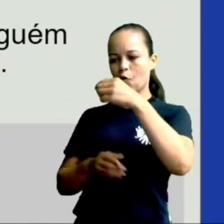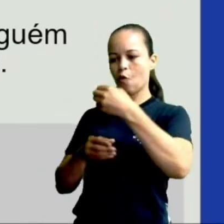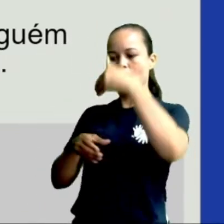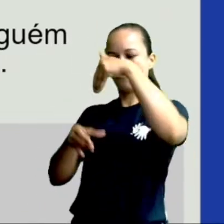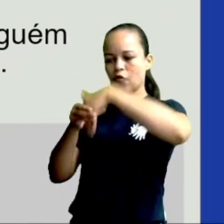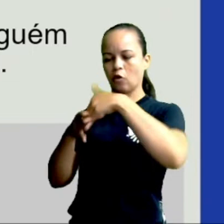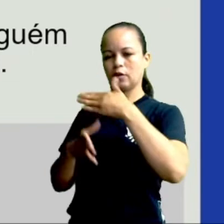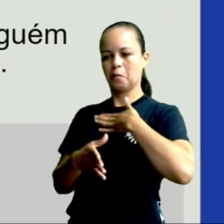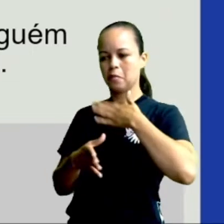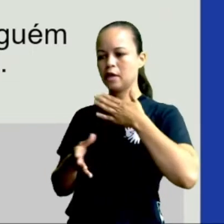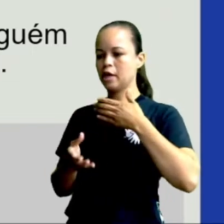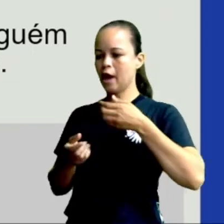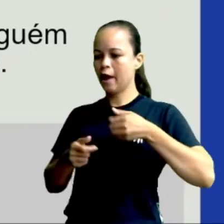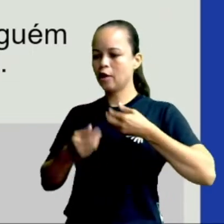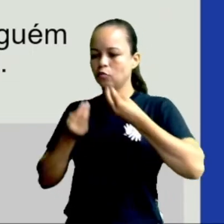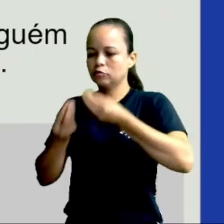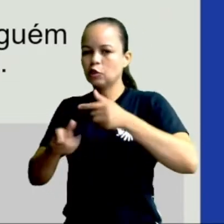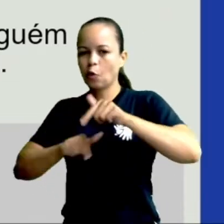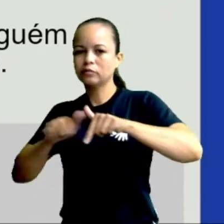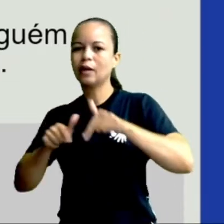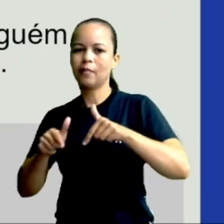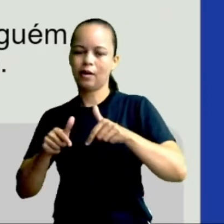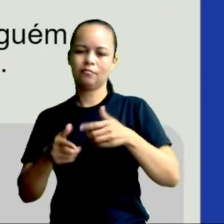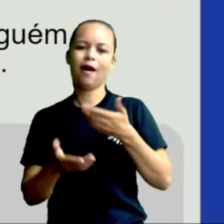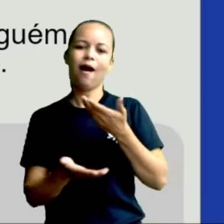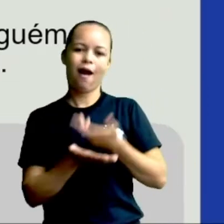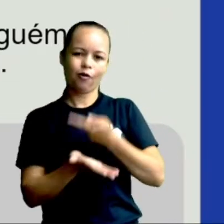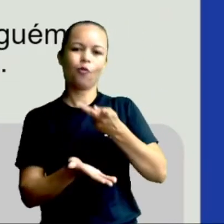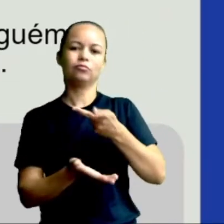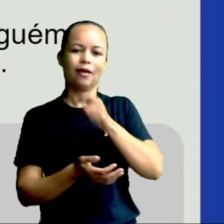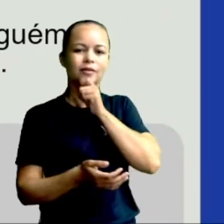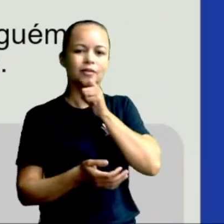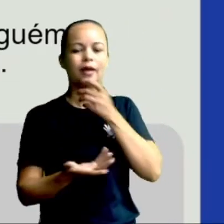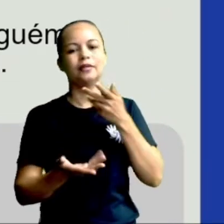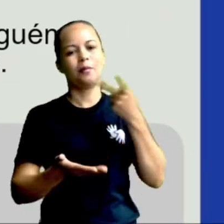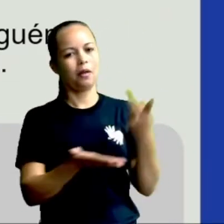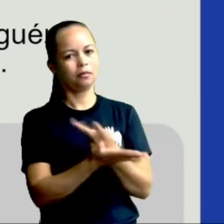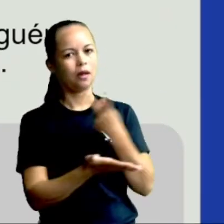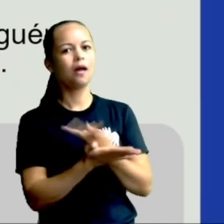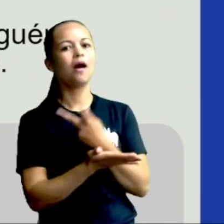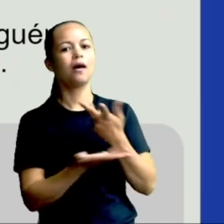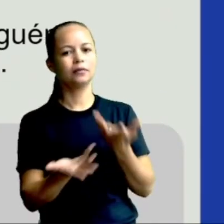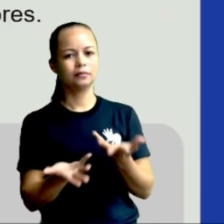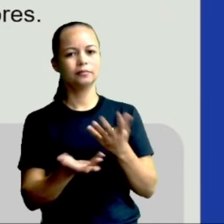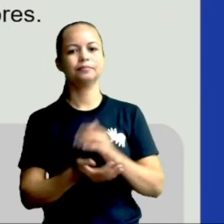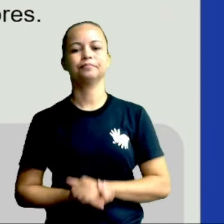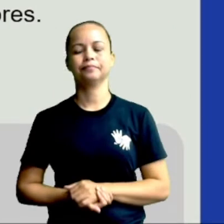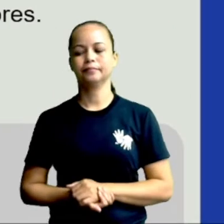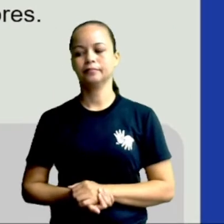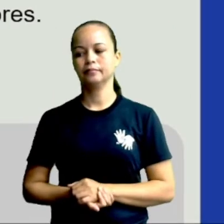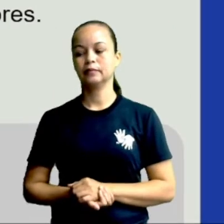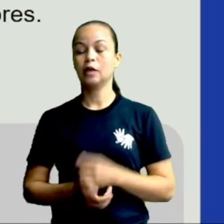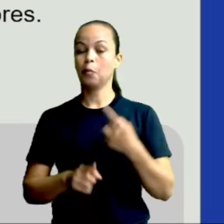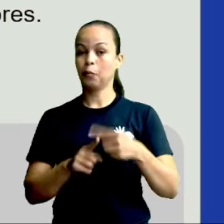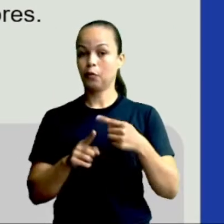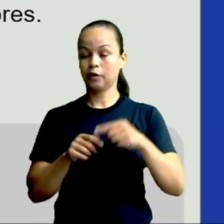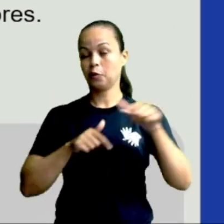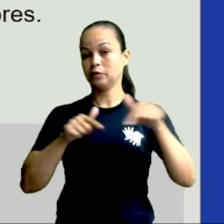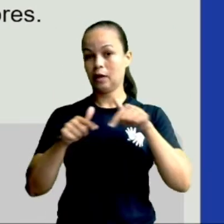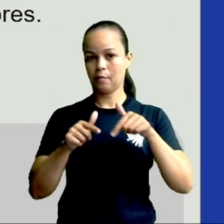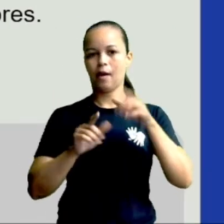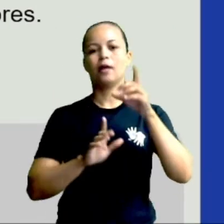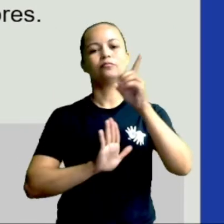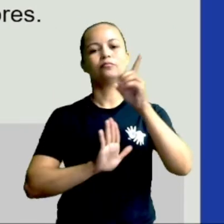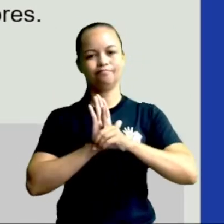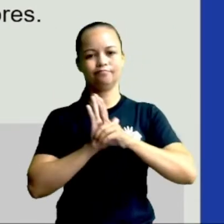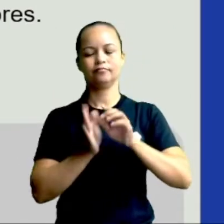um emprego. Infelizmente, ainda acontece muito isso, mas é uma prática errada, né? Porque o trabalho também é um